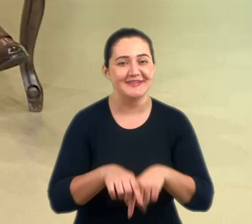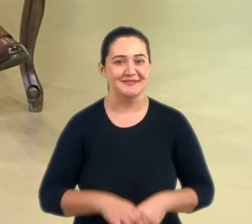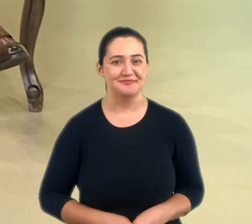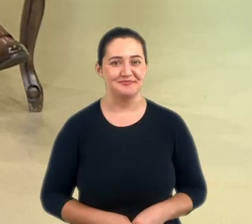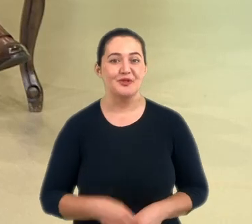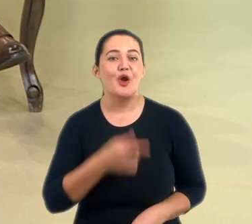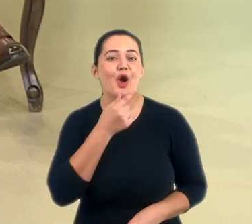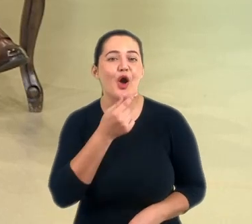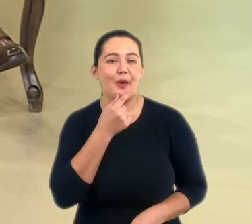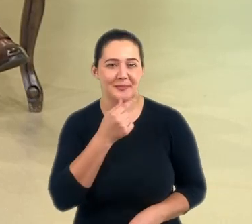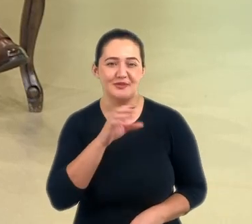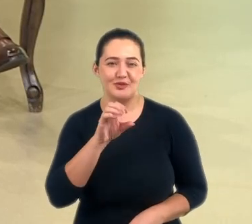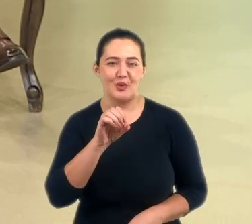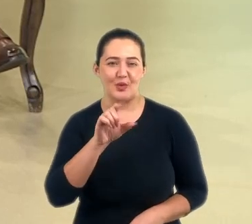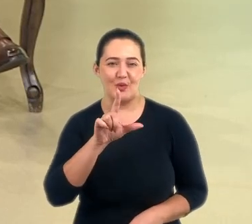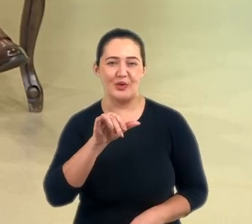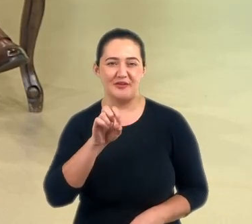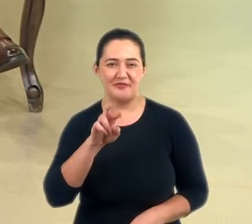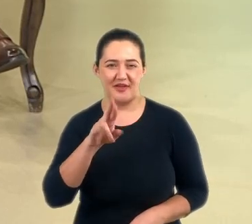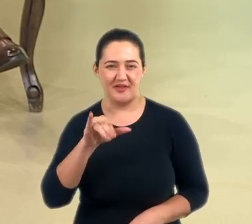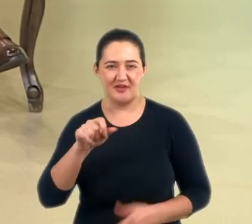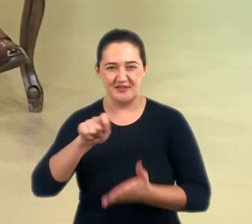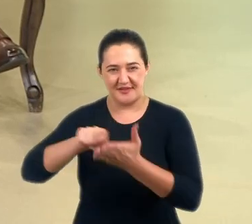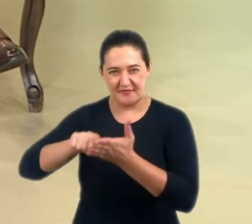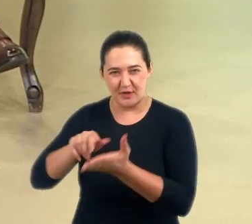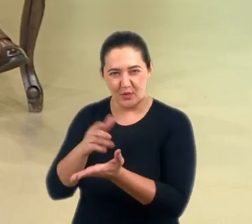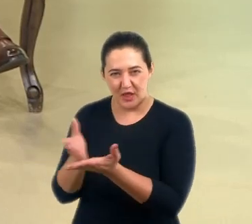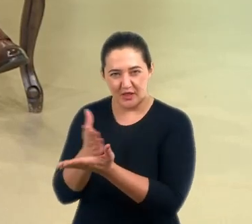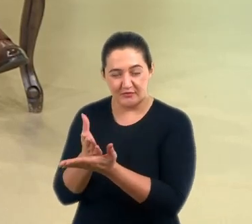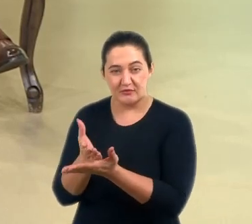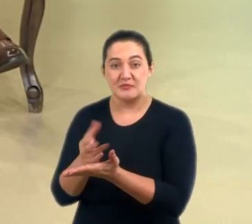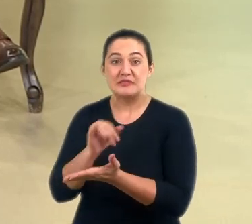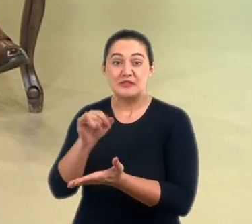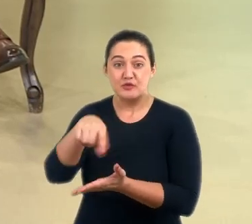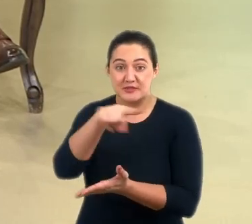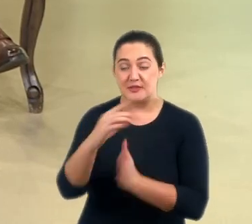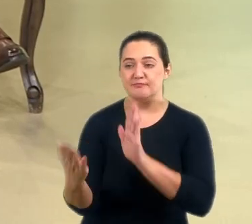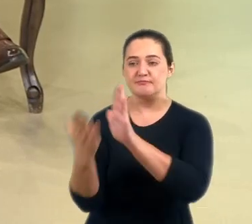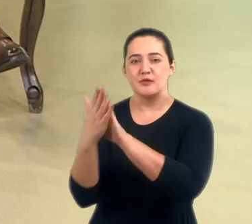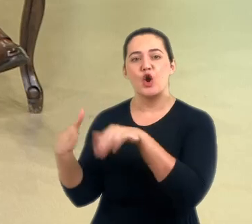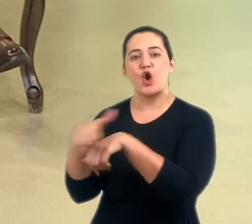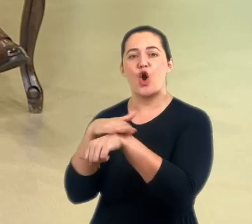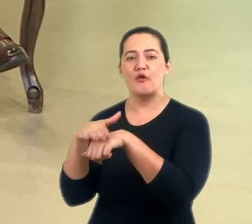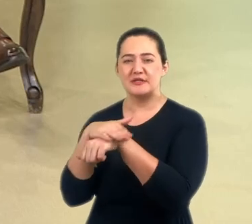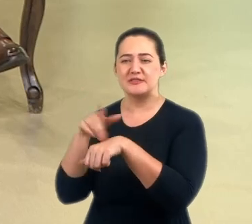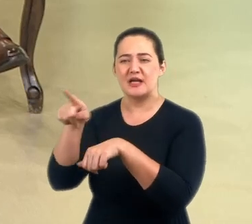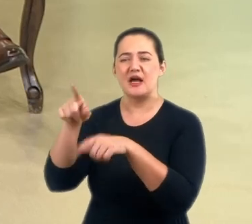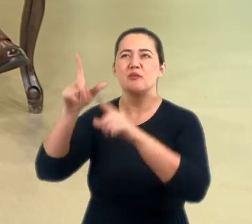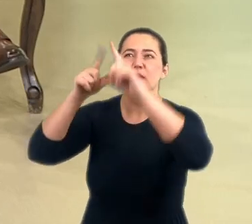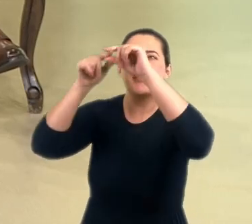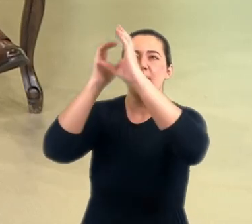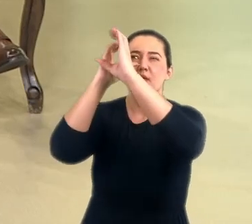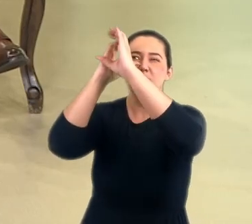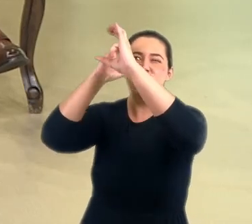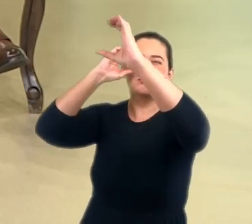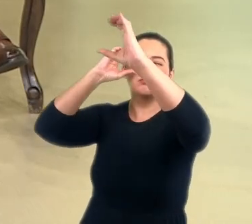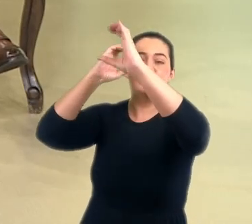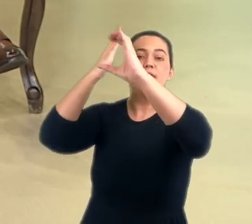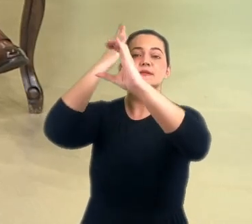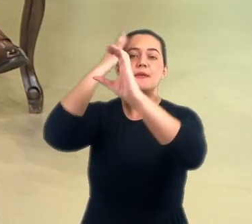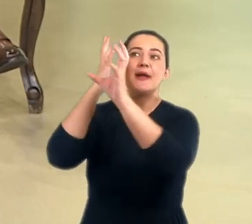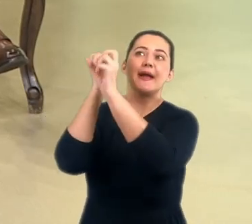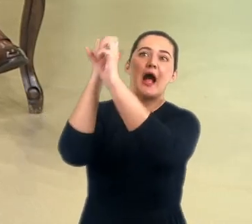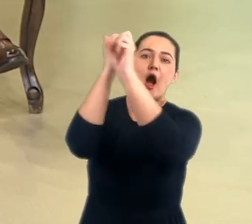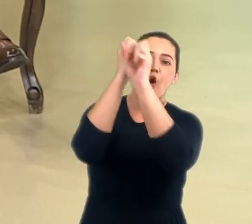do pesquisador Juarez de Oliveira. Se você conversar com astrônomos que trabalham com cálculos metônicos, cálculos